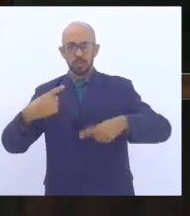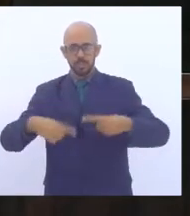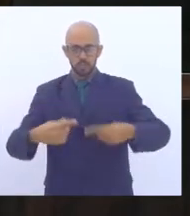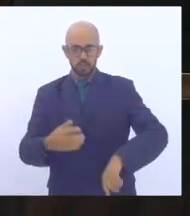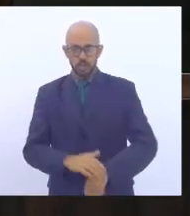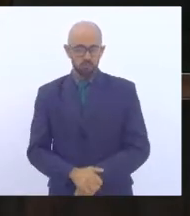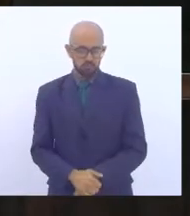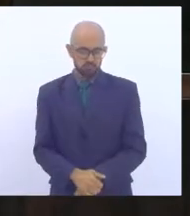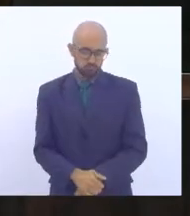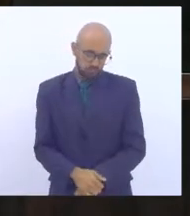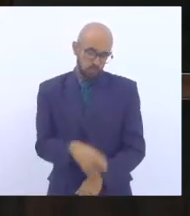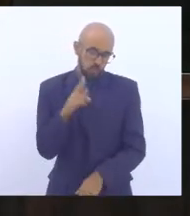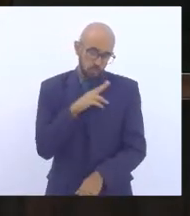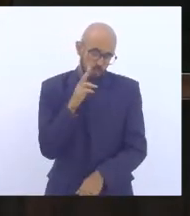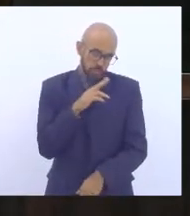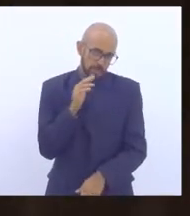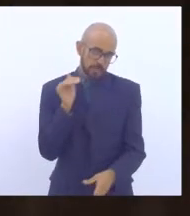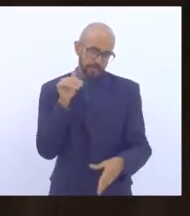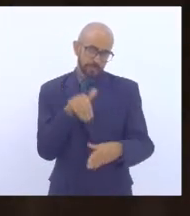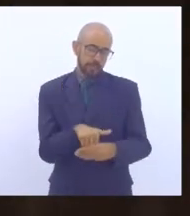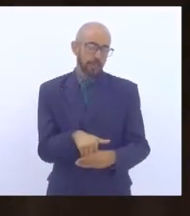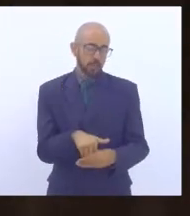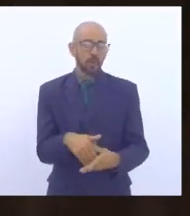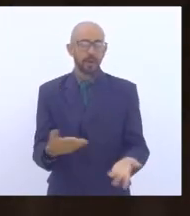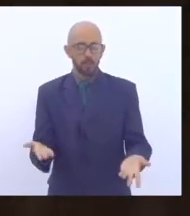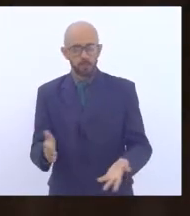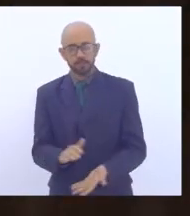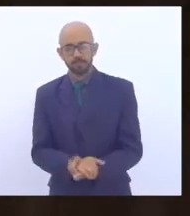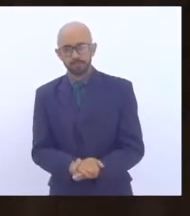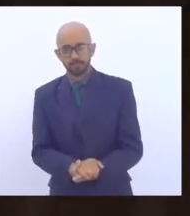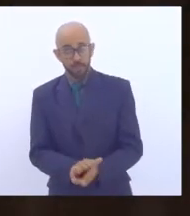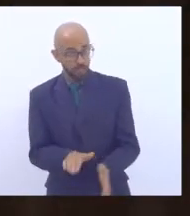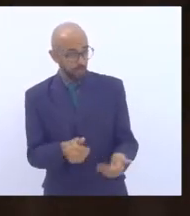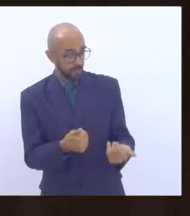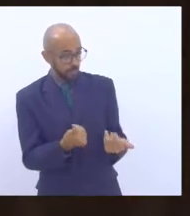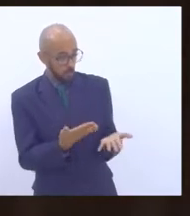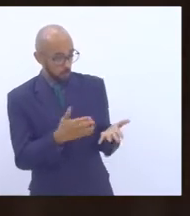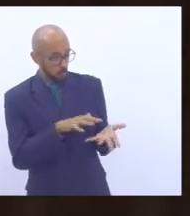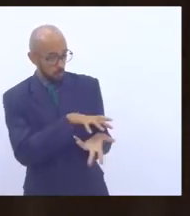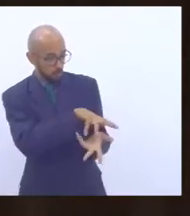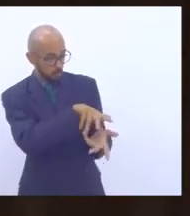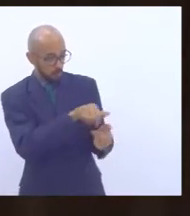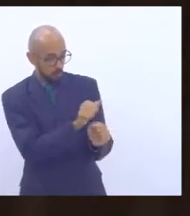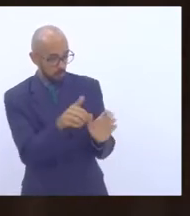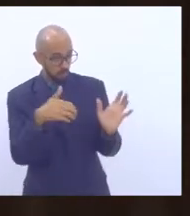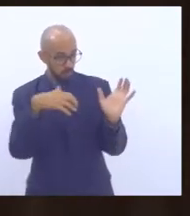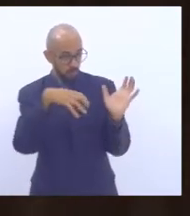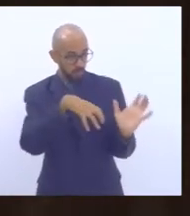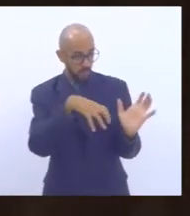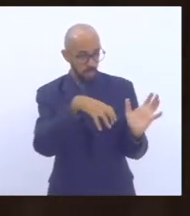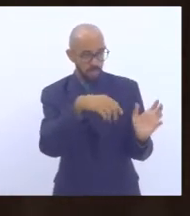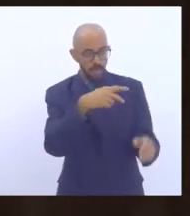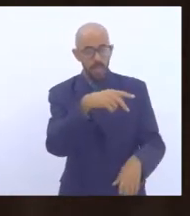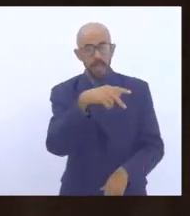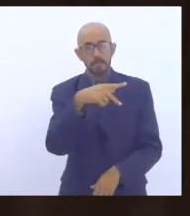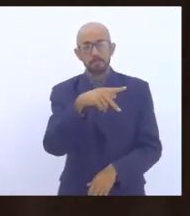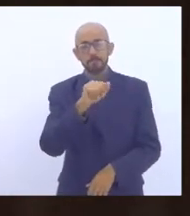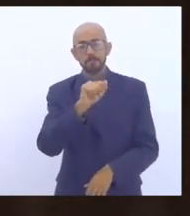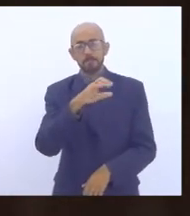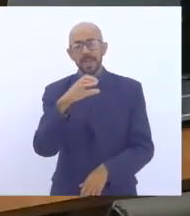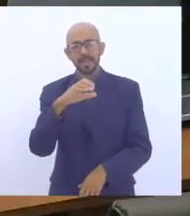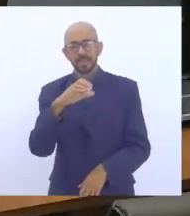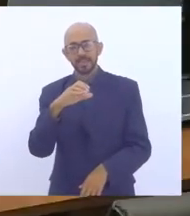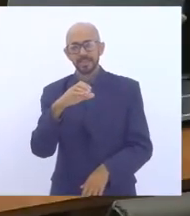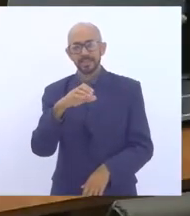esse local no meu amizade eleitoral no mundo do congresso nacional chama-se até aqui kamikaze